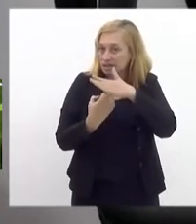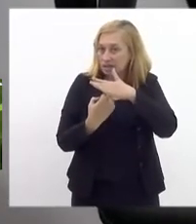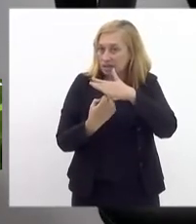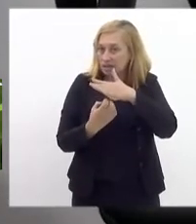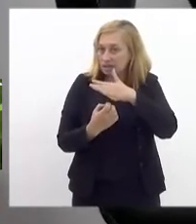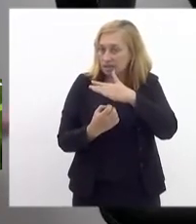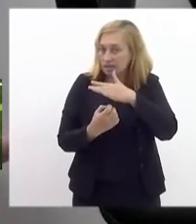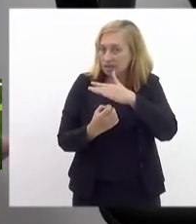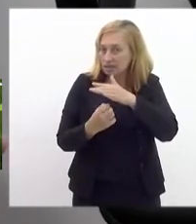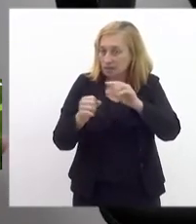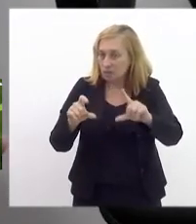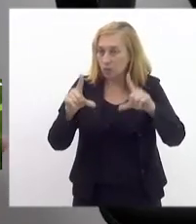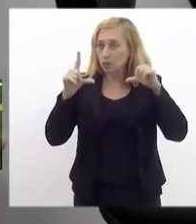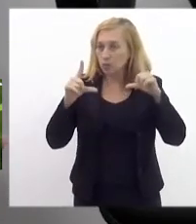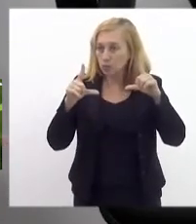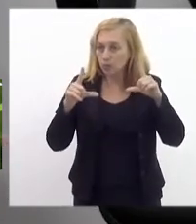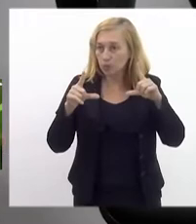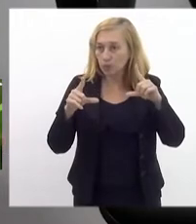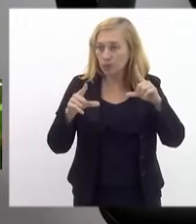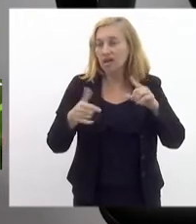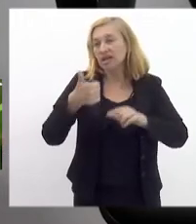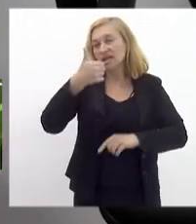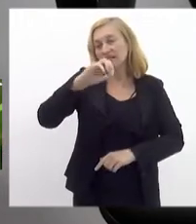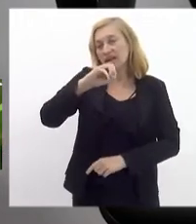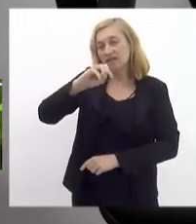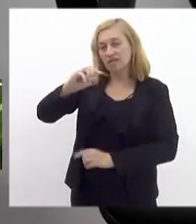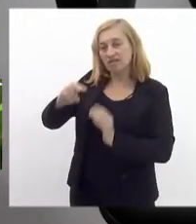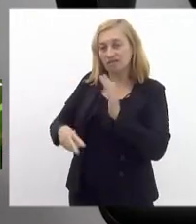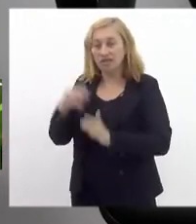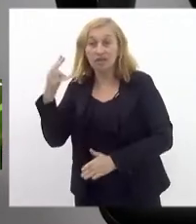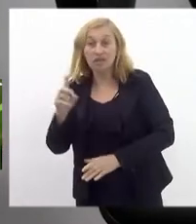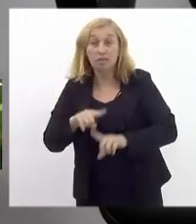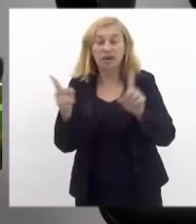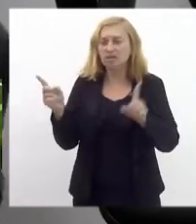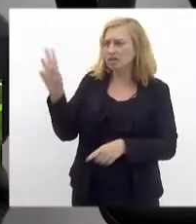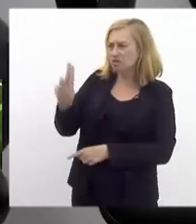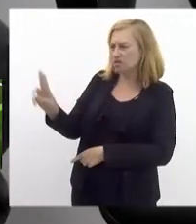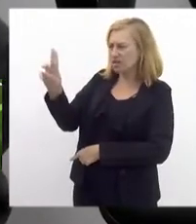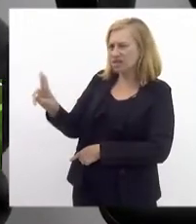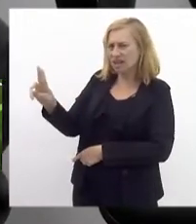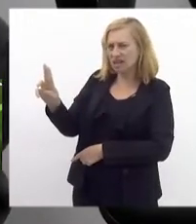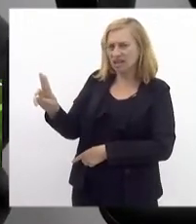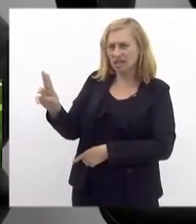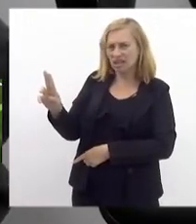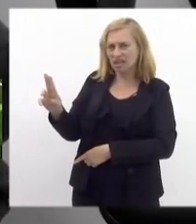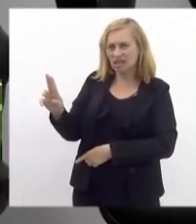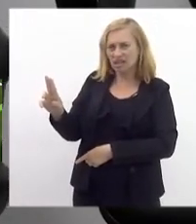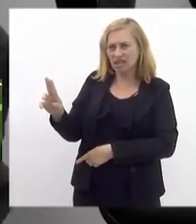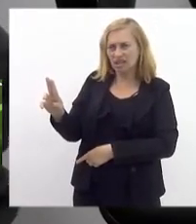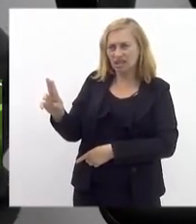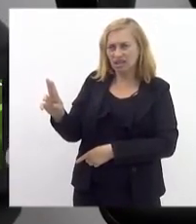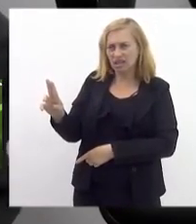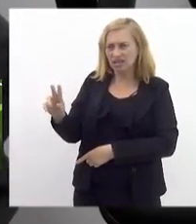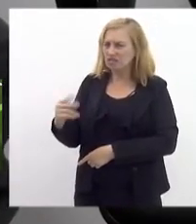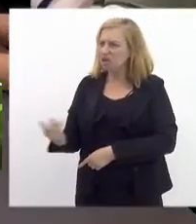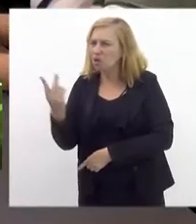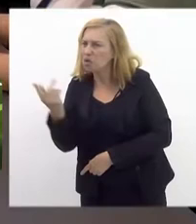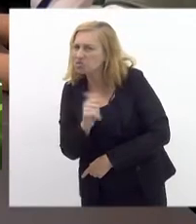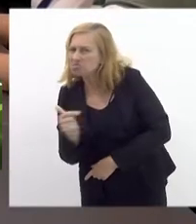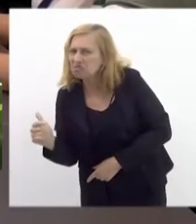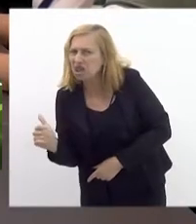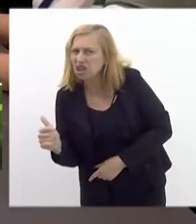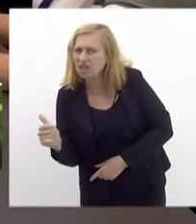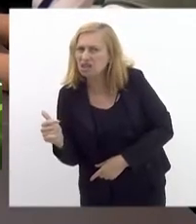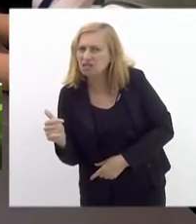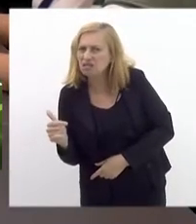e fundamental que elas apareçam muito. Mas e as universidades? Só 6? Então lá, esses 6 aí estão